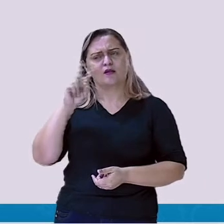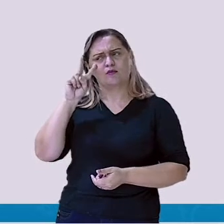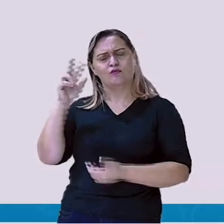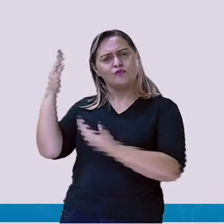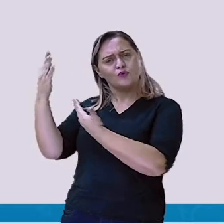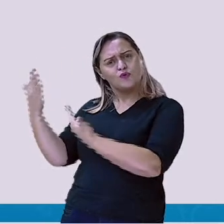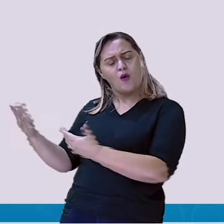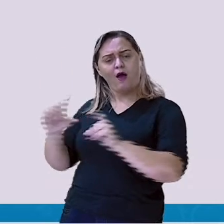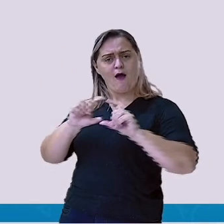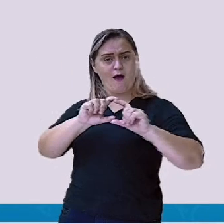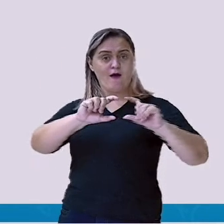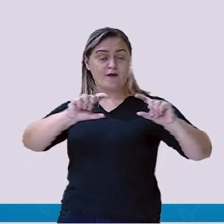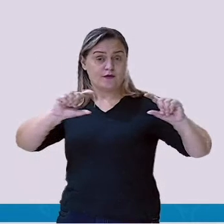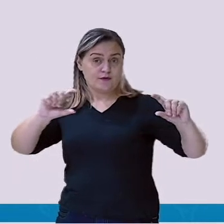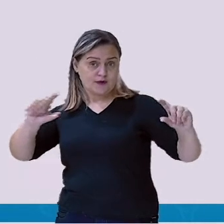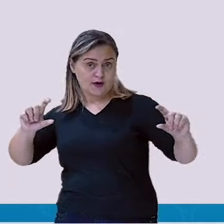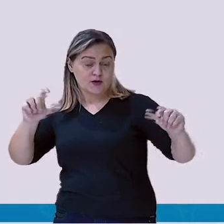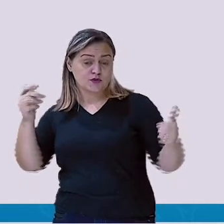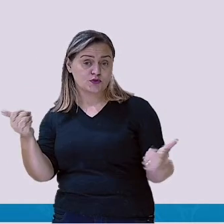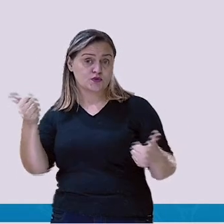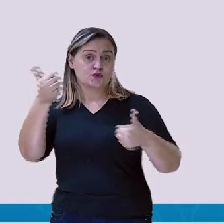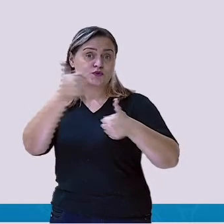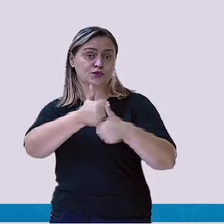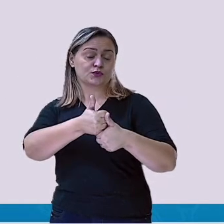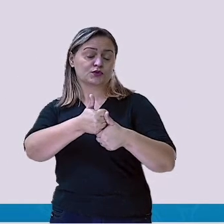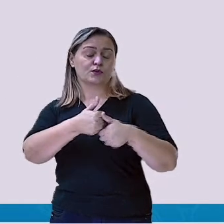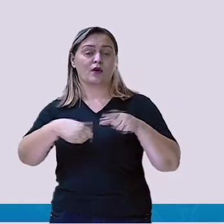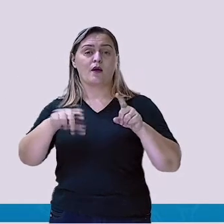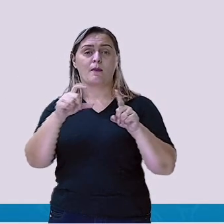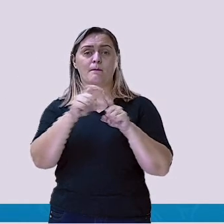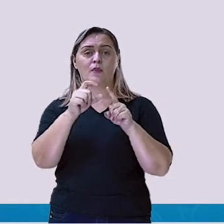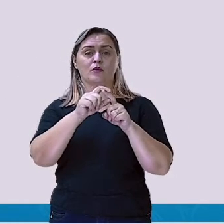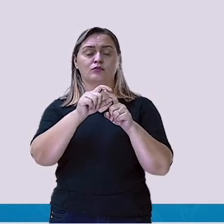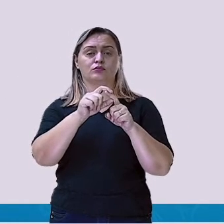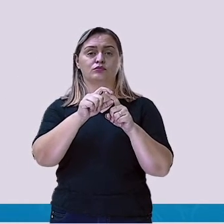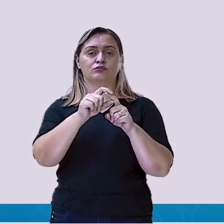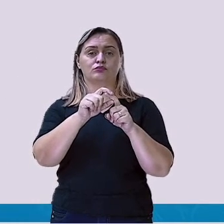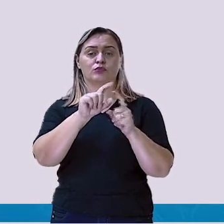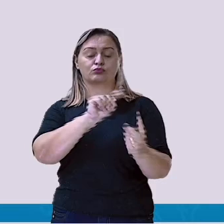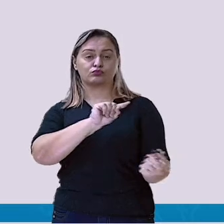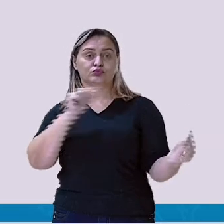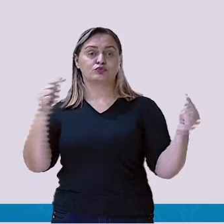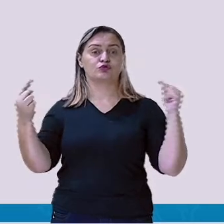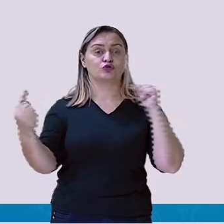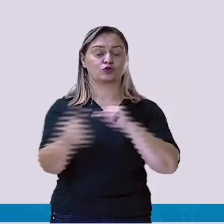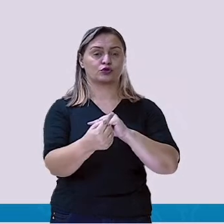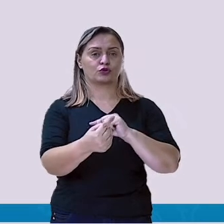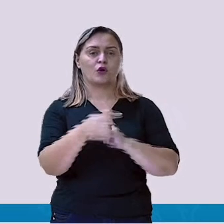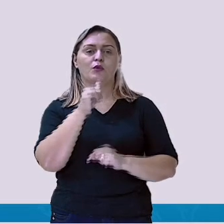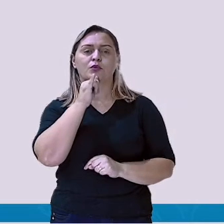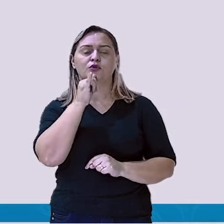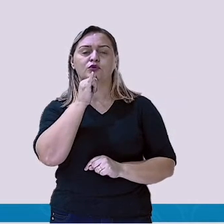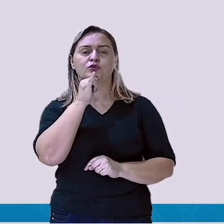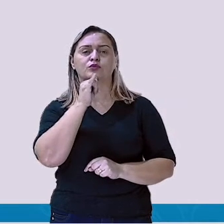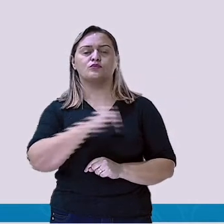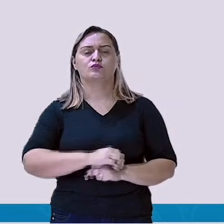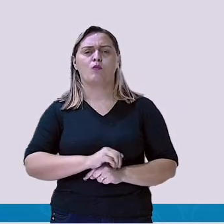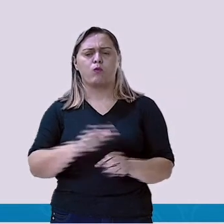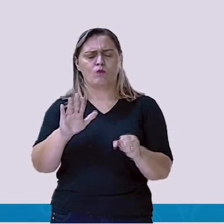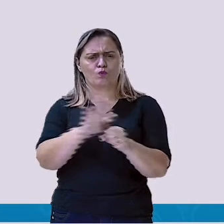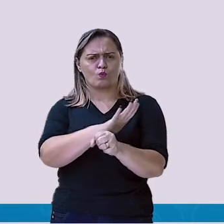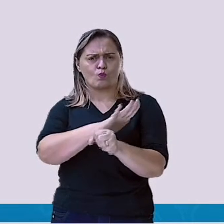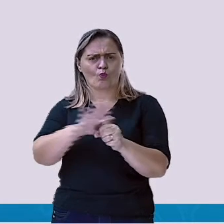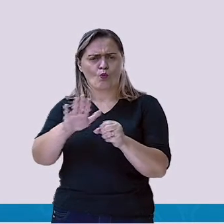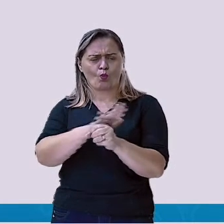palavras destacadas que vamos trocar. A palavra cheio, a palavra quente,